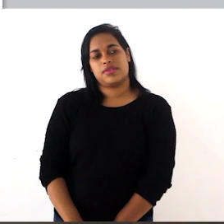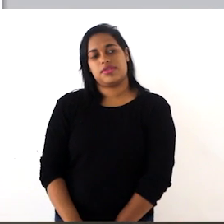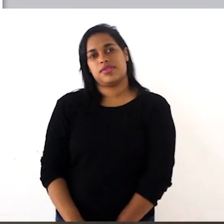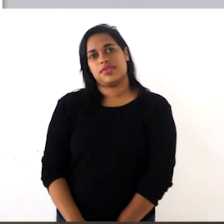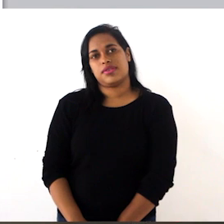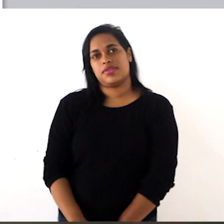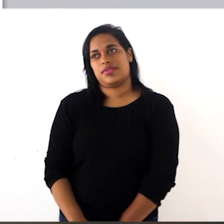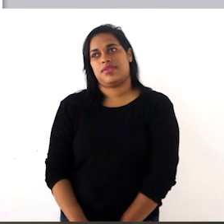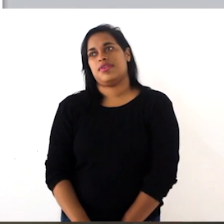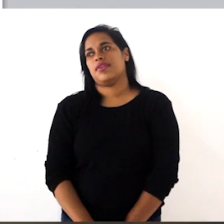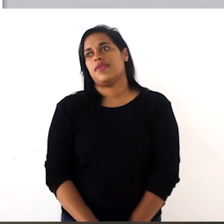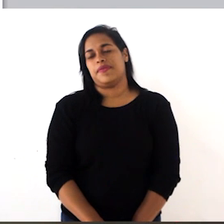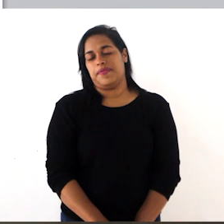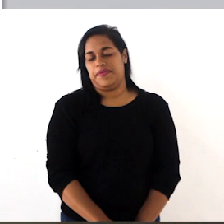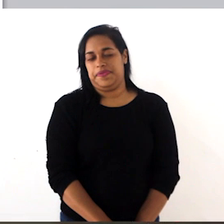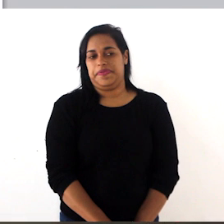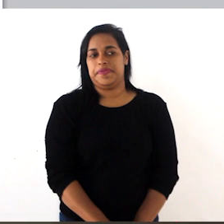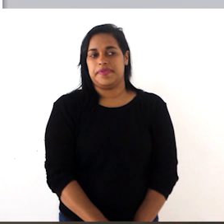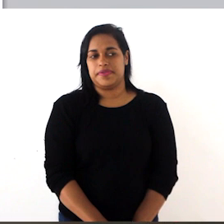Formulário.